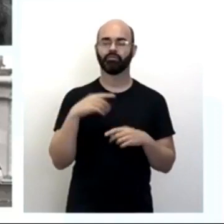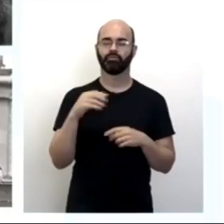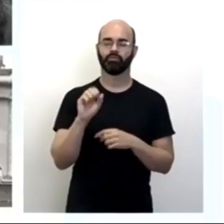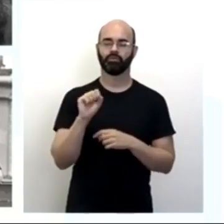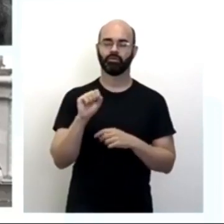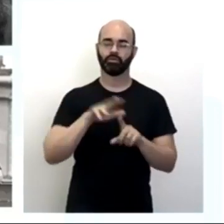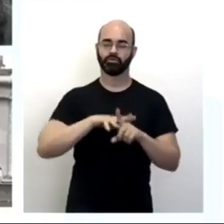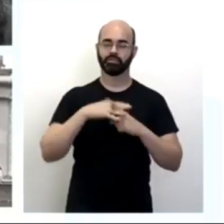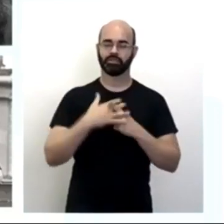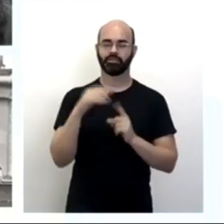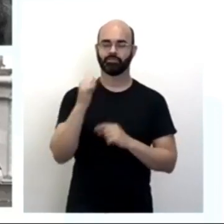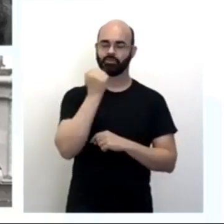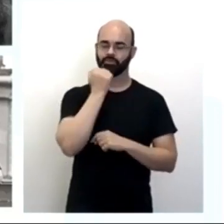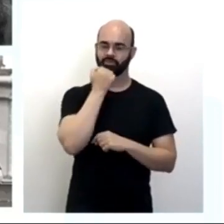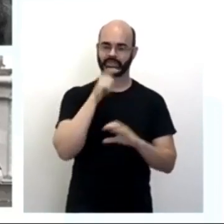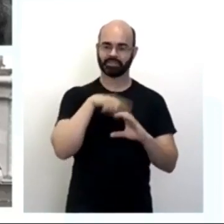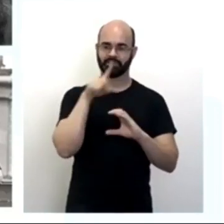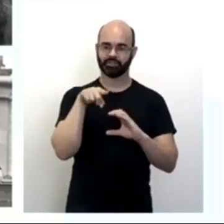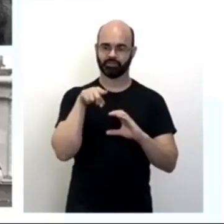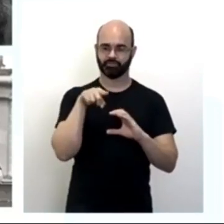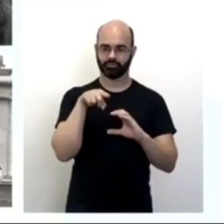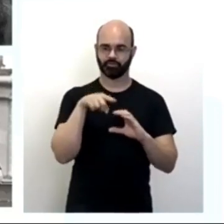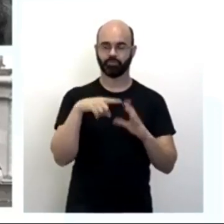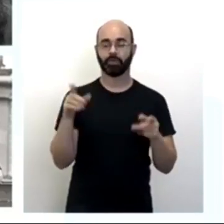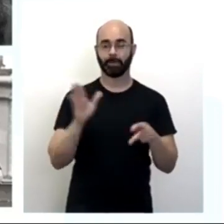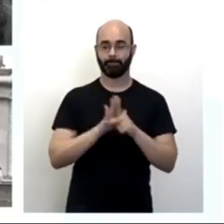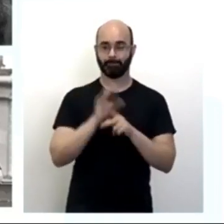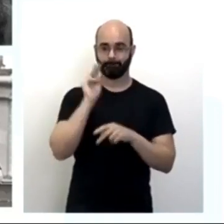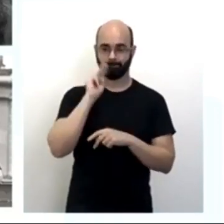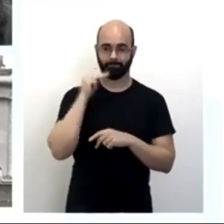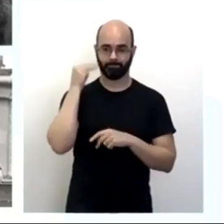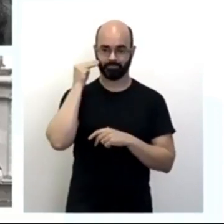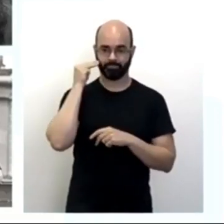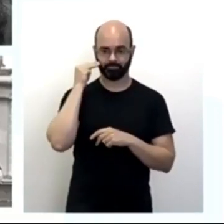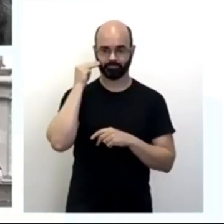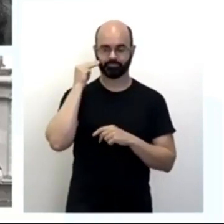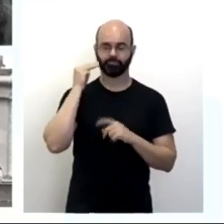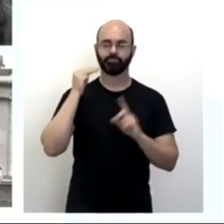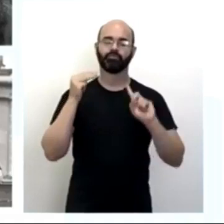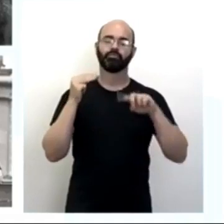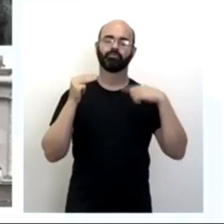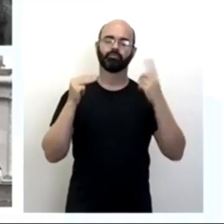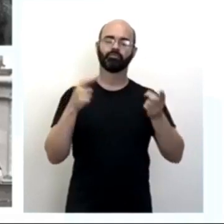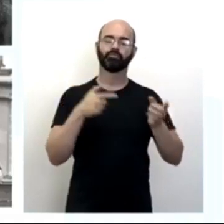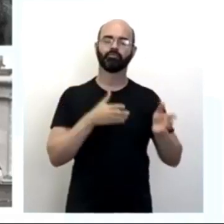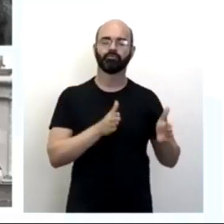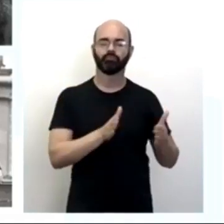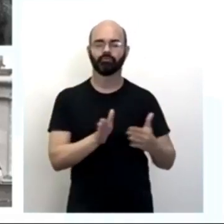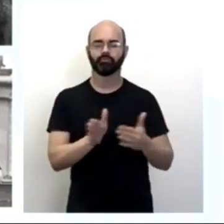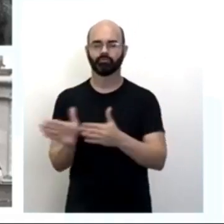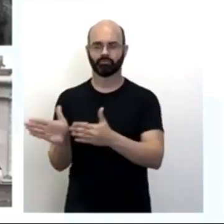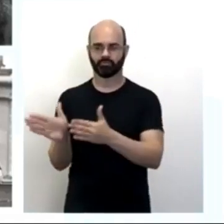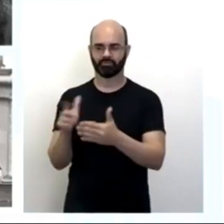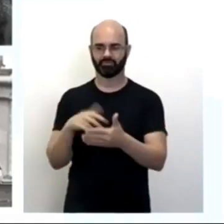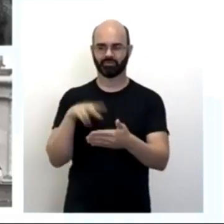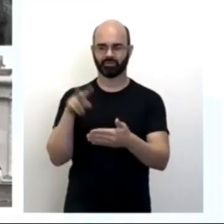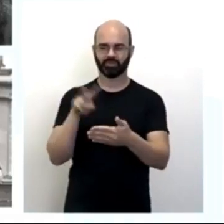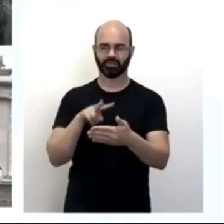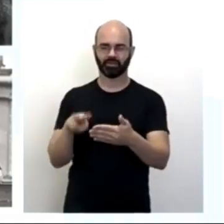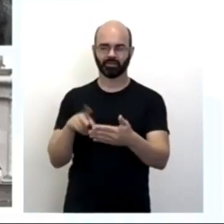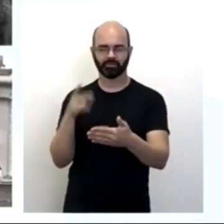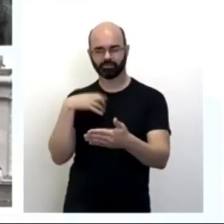científico. Esse socialismo científico marxista, depois, ganhou uma envergadura numa leitura